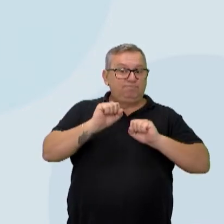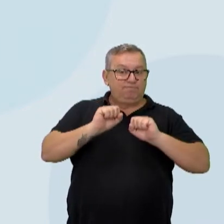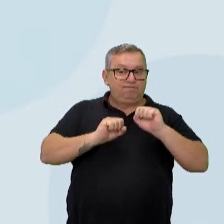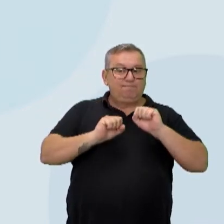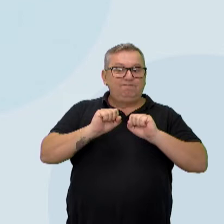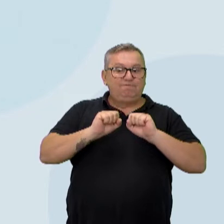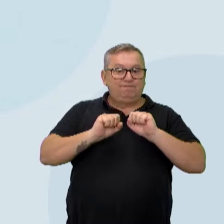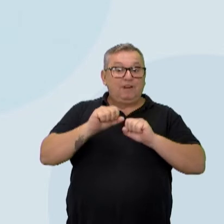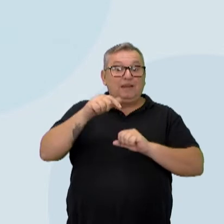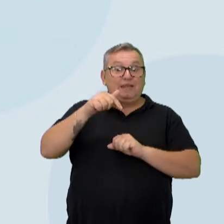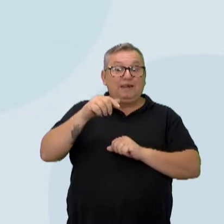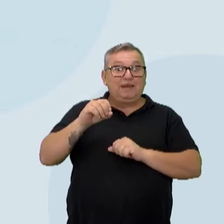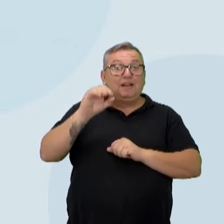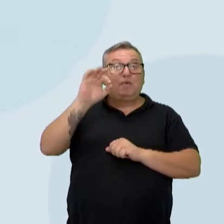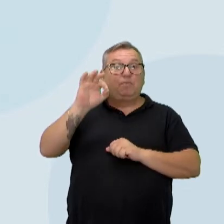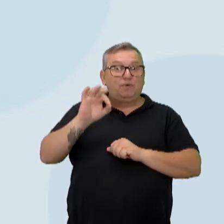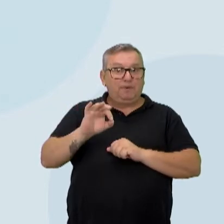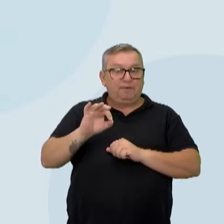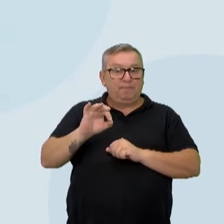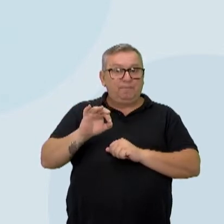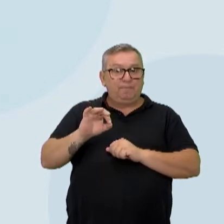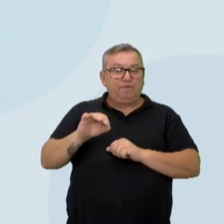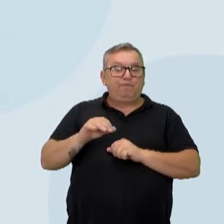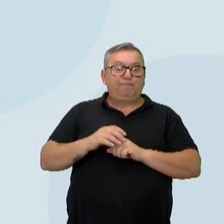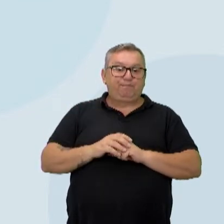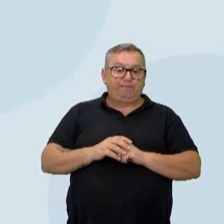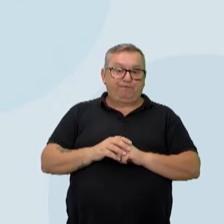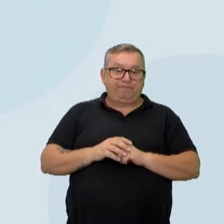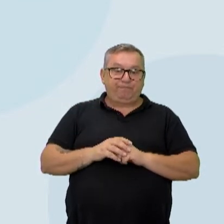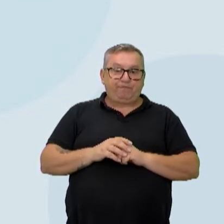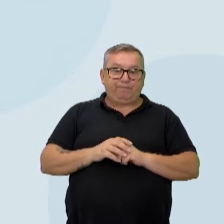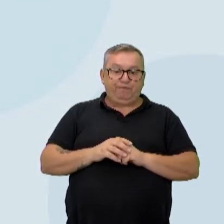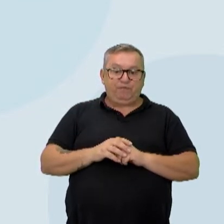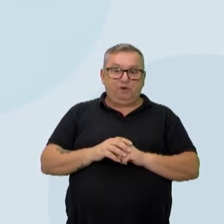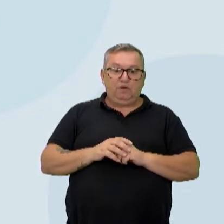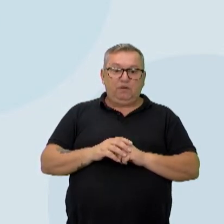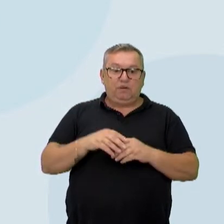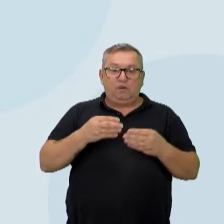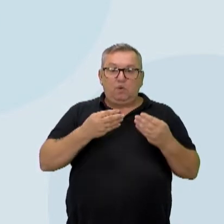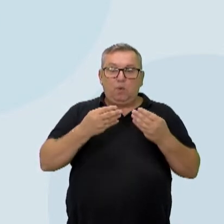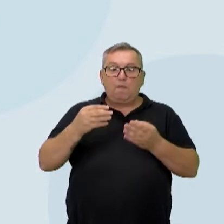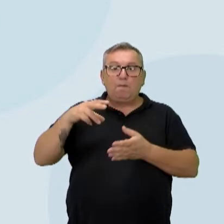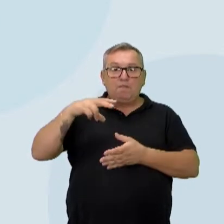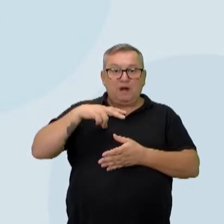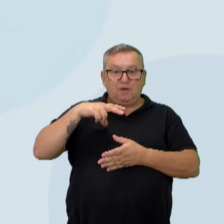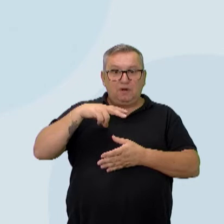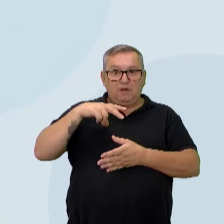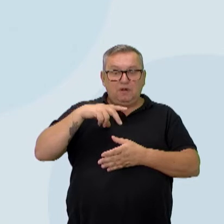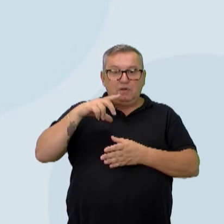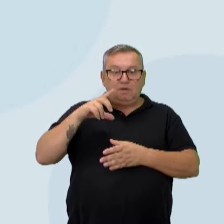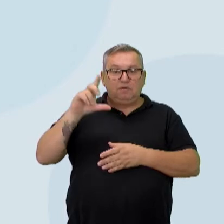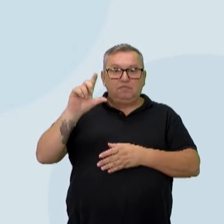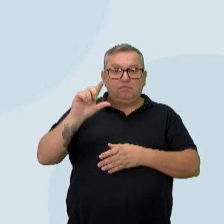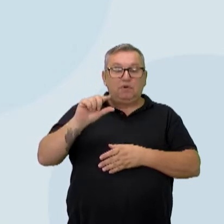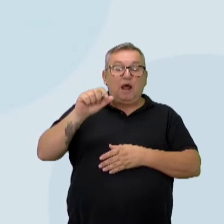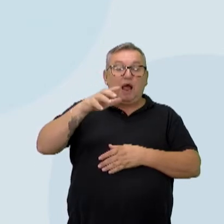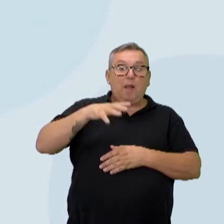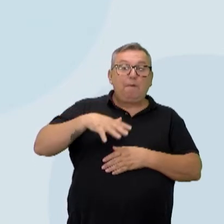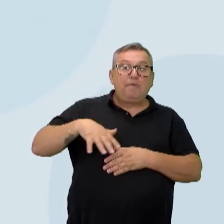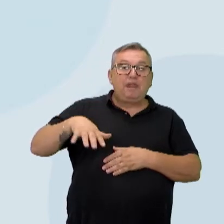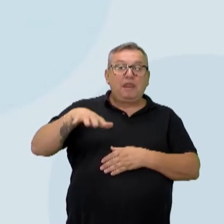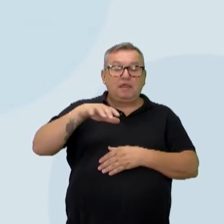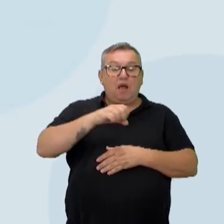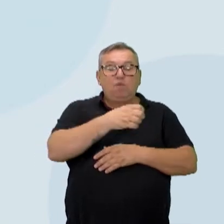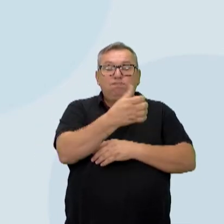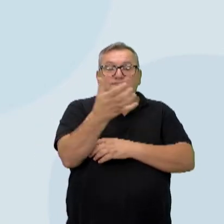então 70% do que a gente come vem industrializado. O convencimento individual tem um impacto limitado. Cabe